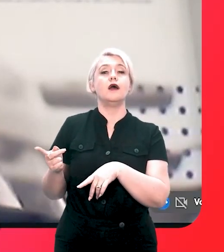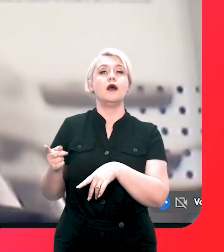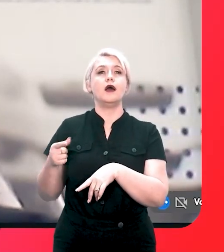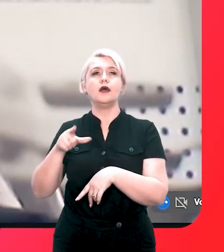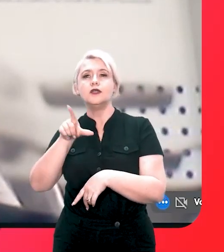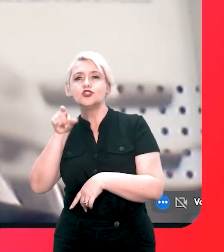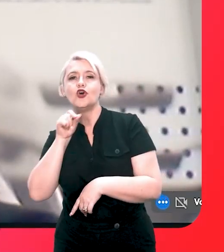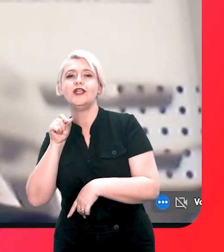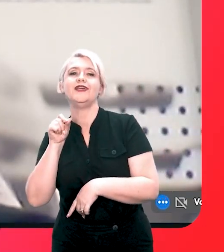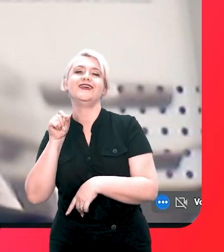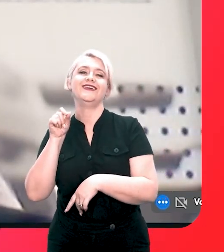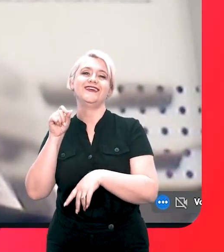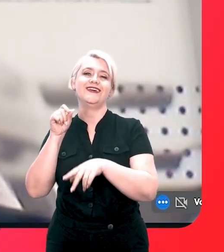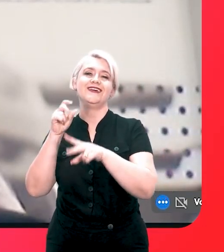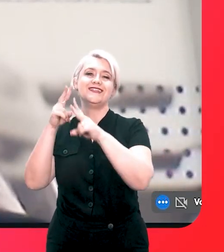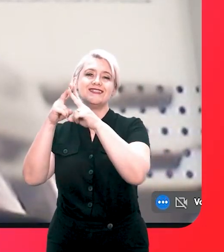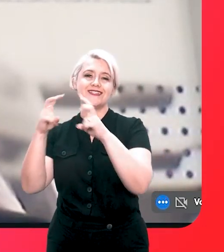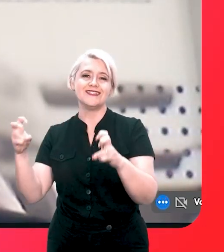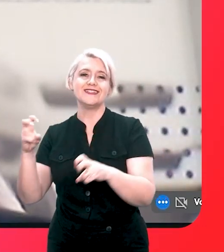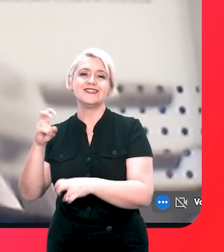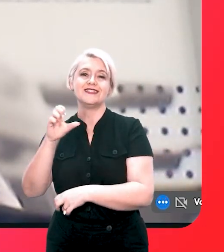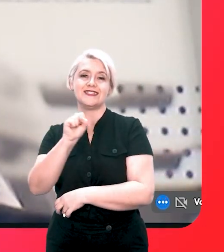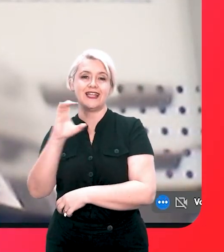Santa Catarina para morar.